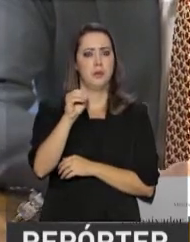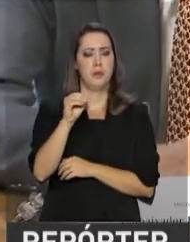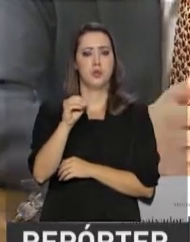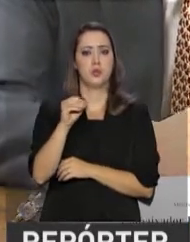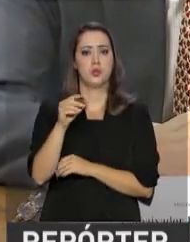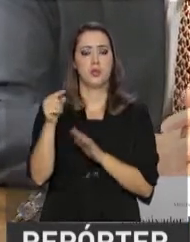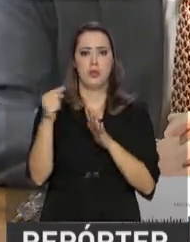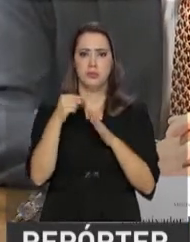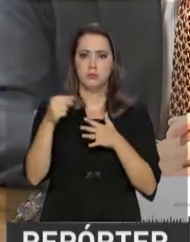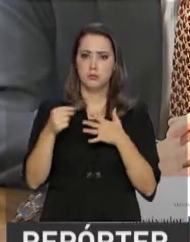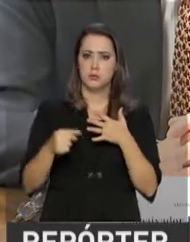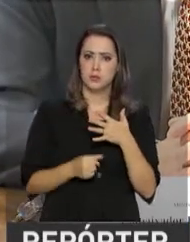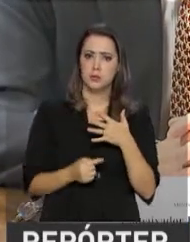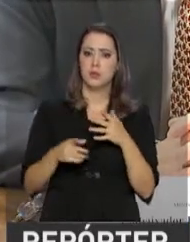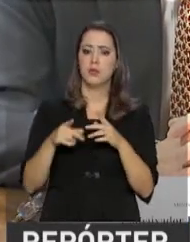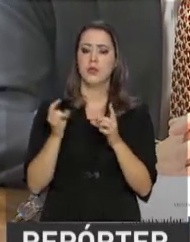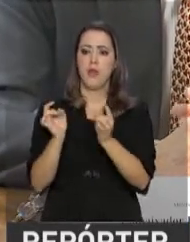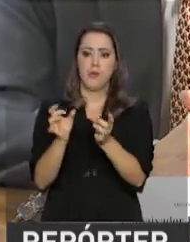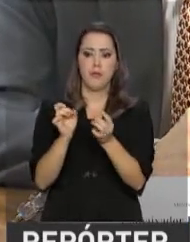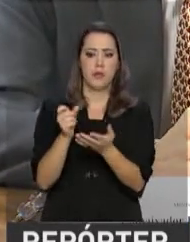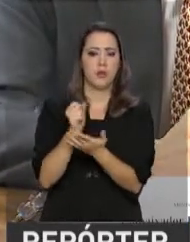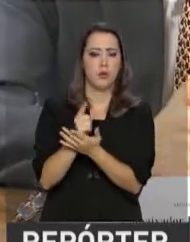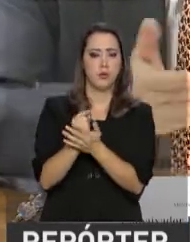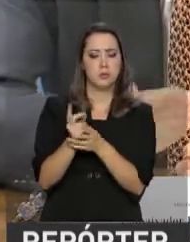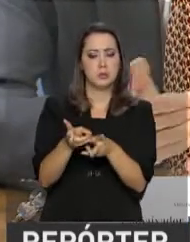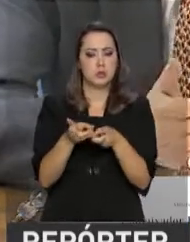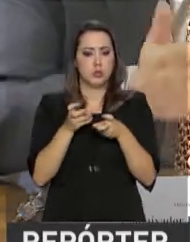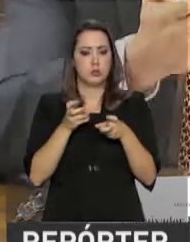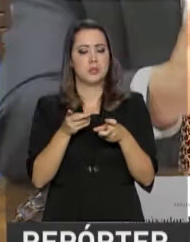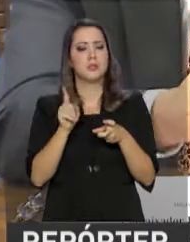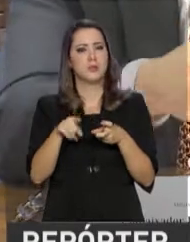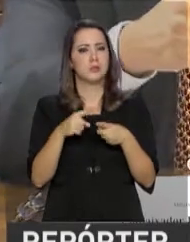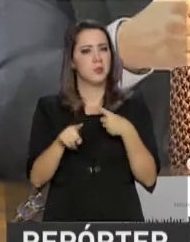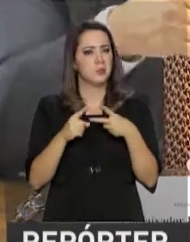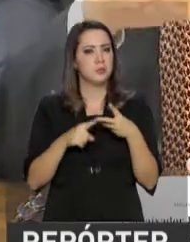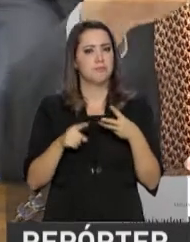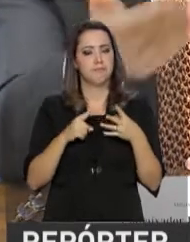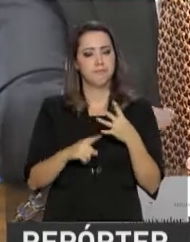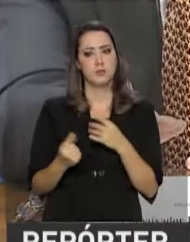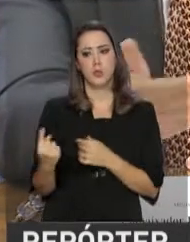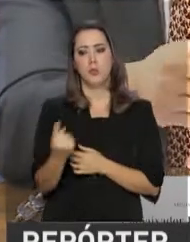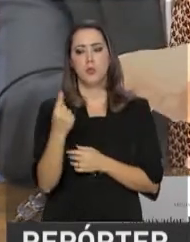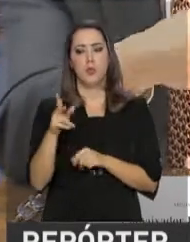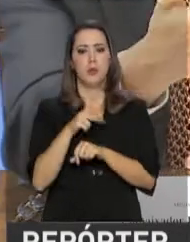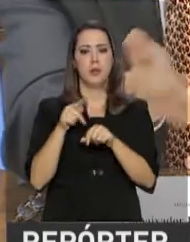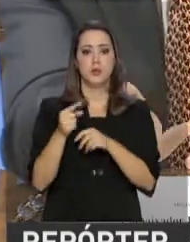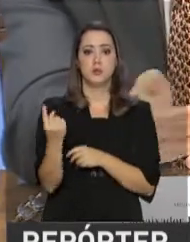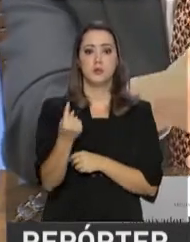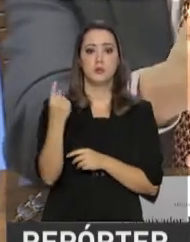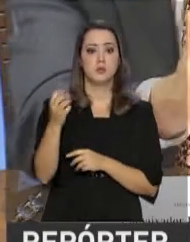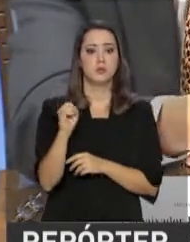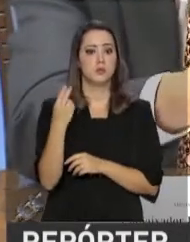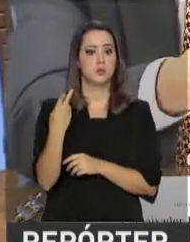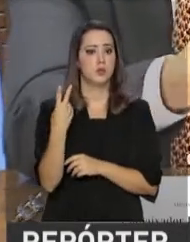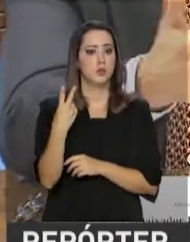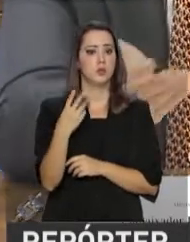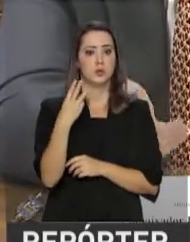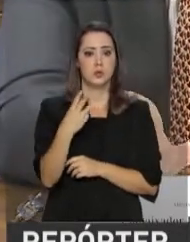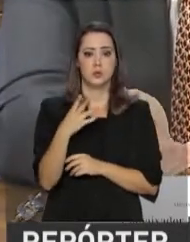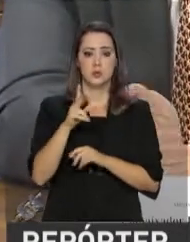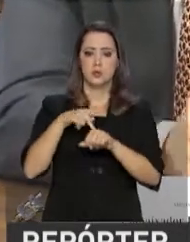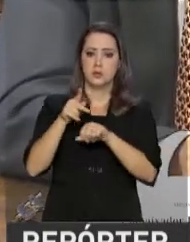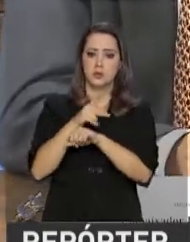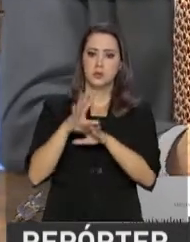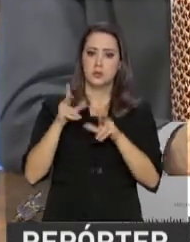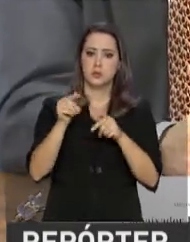ao comércio, que foram identificadas tanto em países individuais ou como em 2 ou 3 países ou